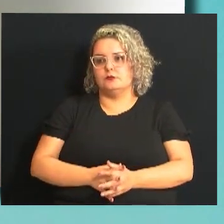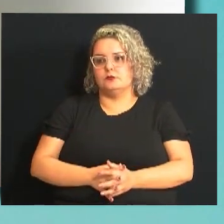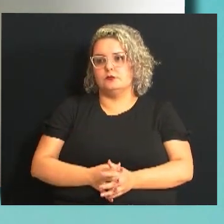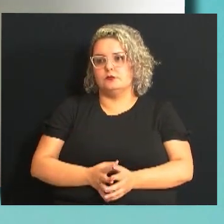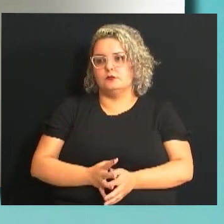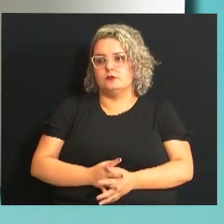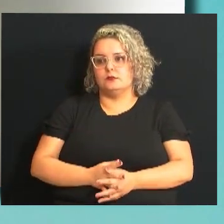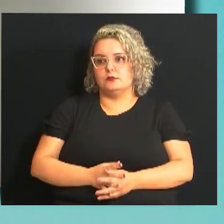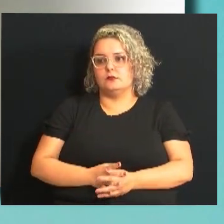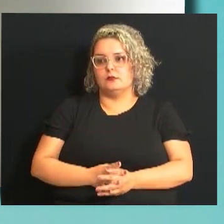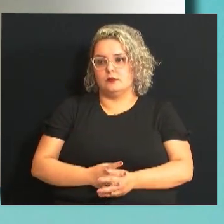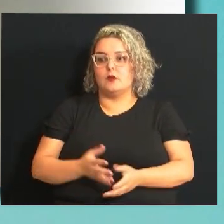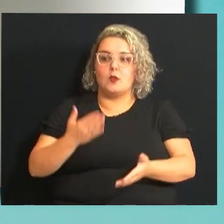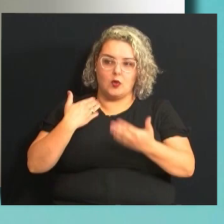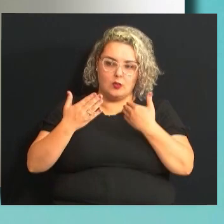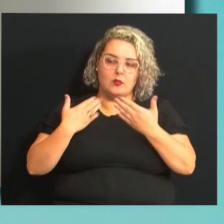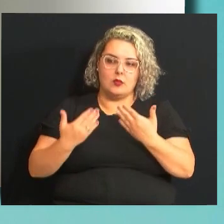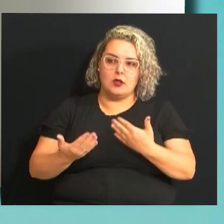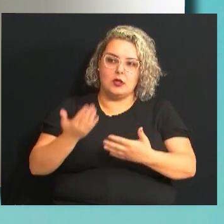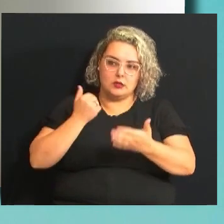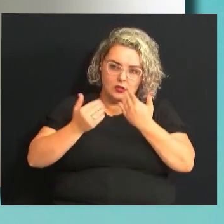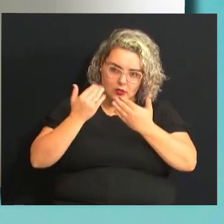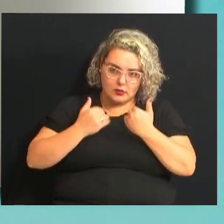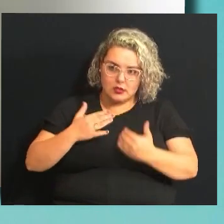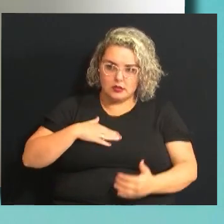ajudar. Eu vou dar um exemplo bacana.